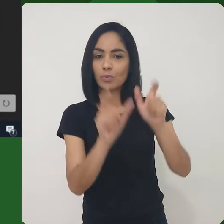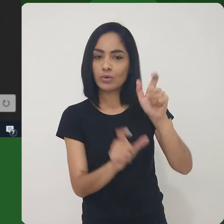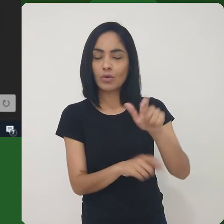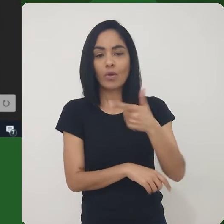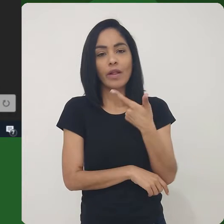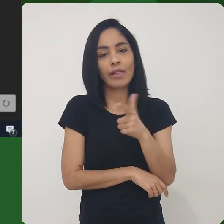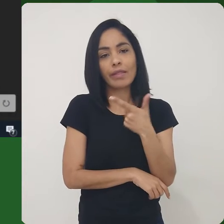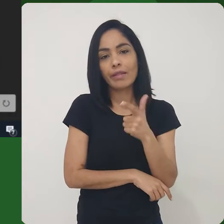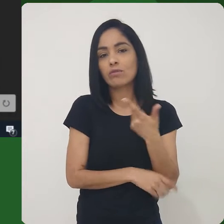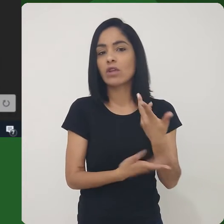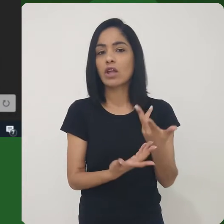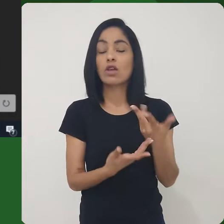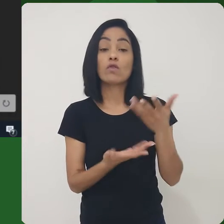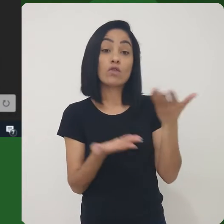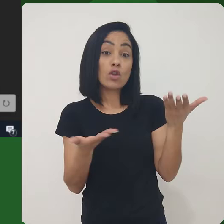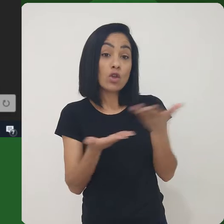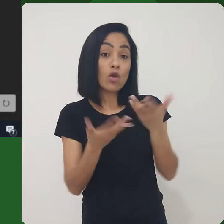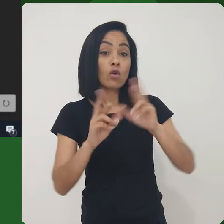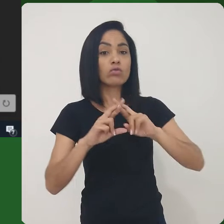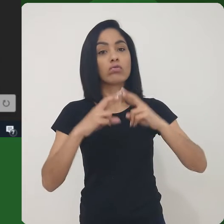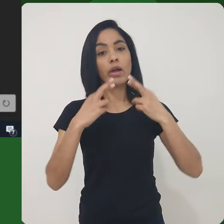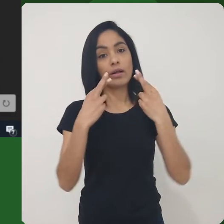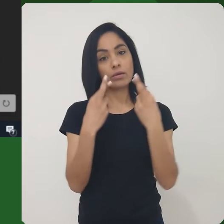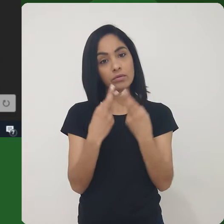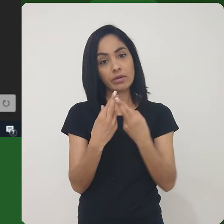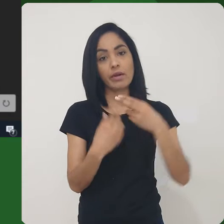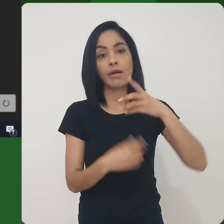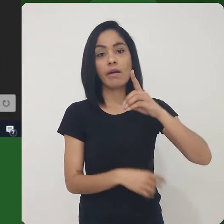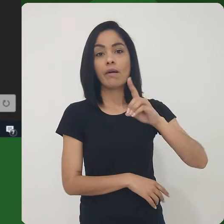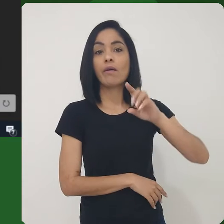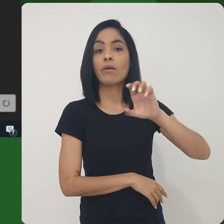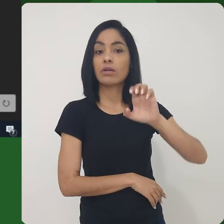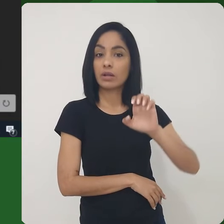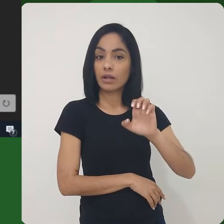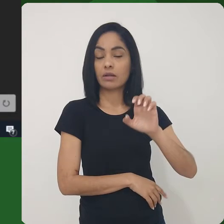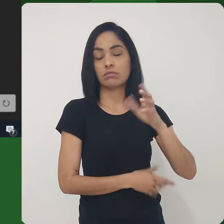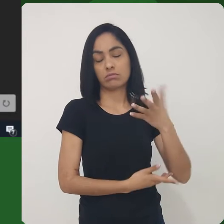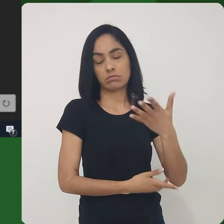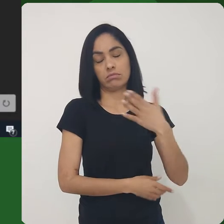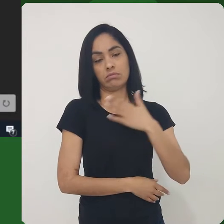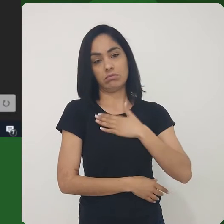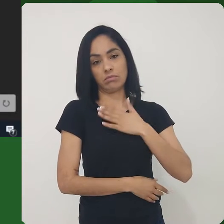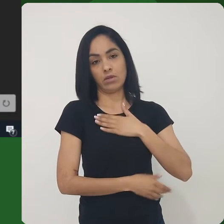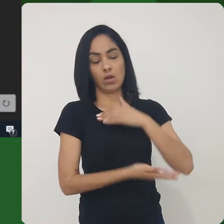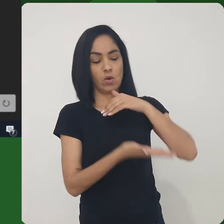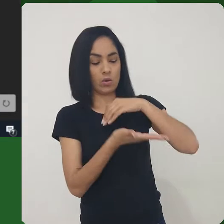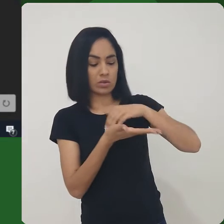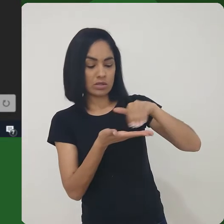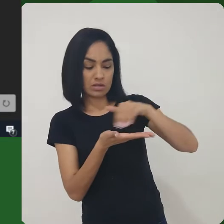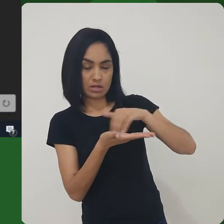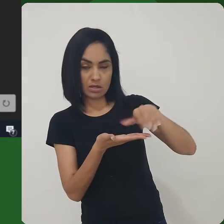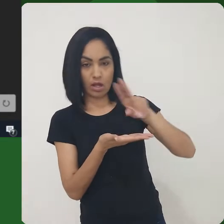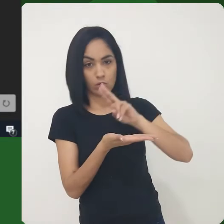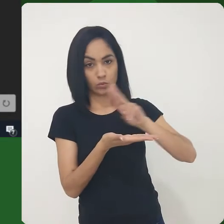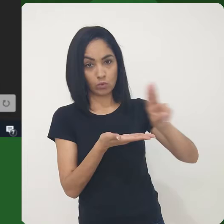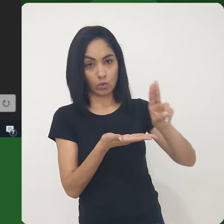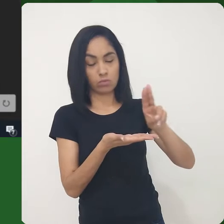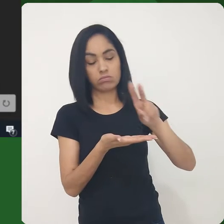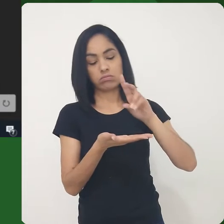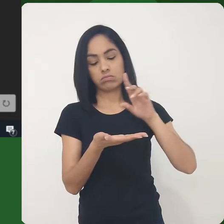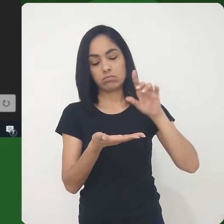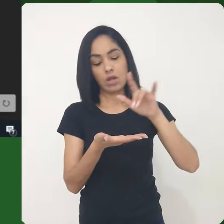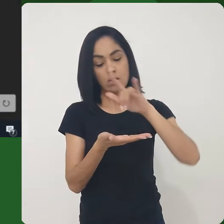hoje, aí a data por extenso, a reunião de, né? Eu, aí o nome do secretário, a